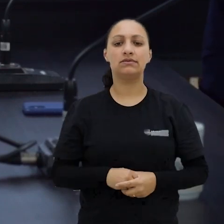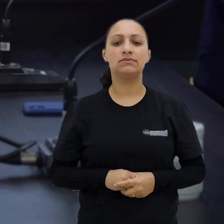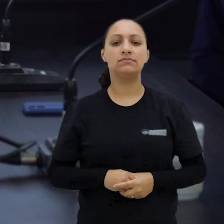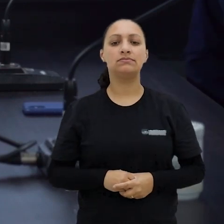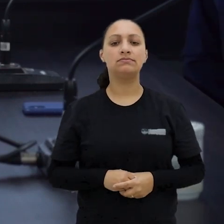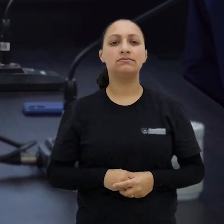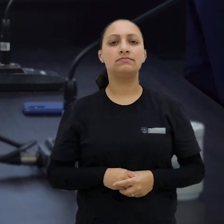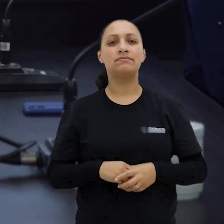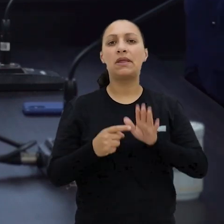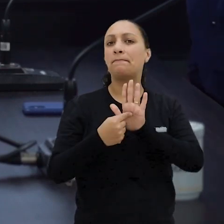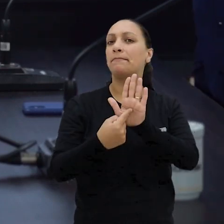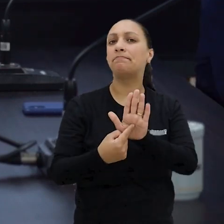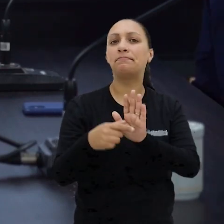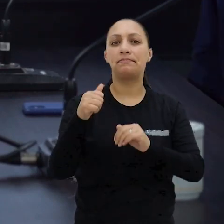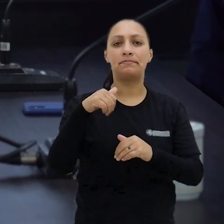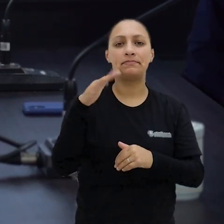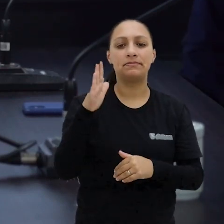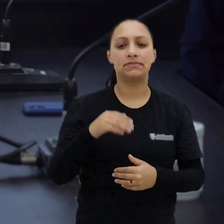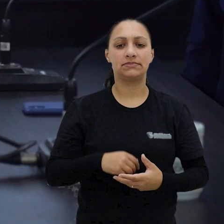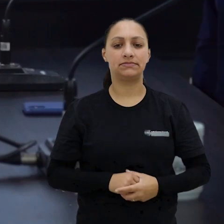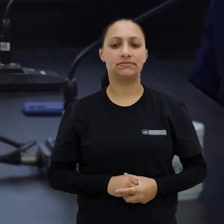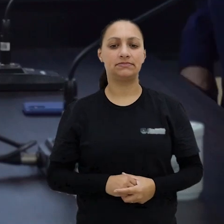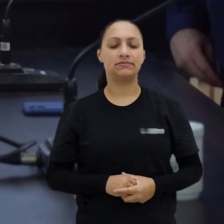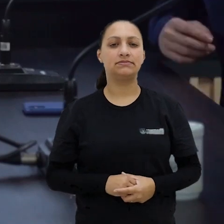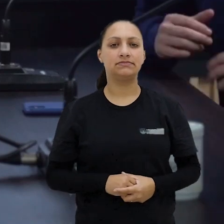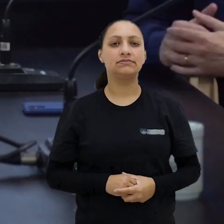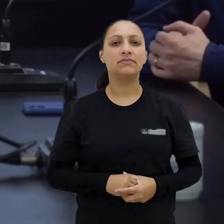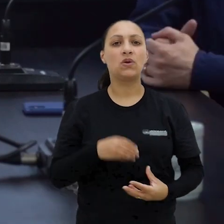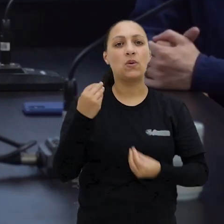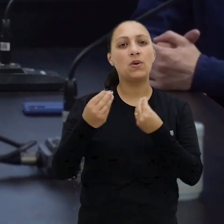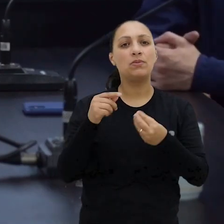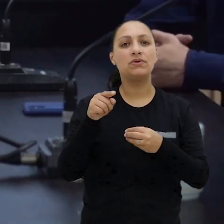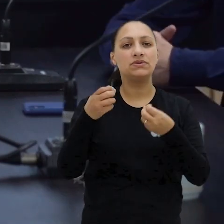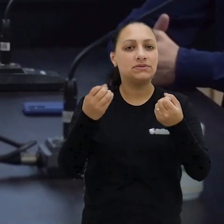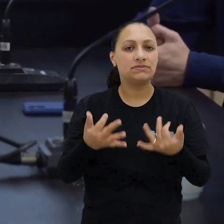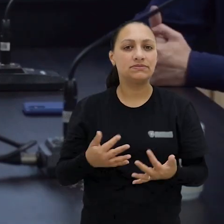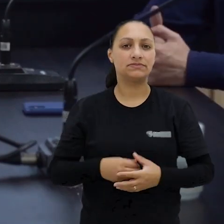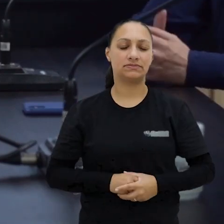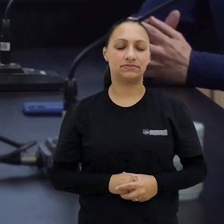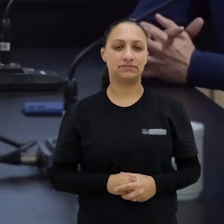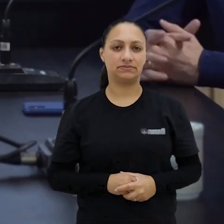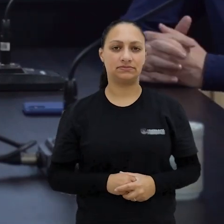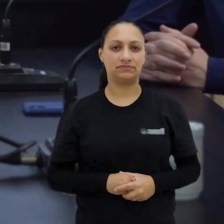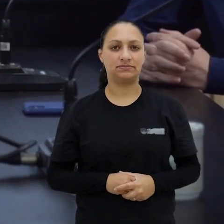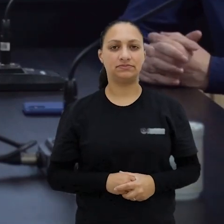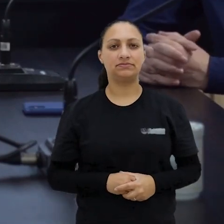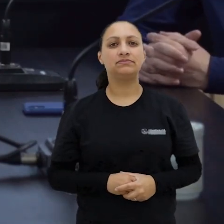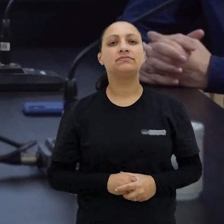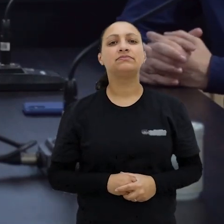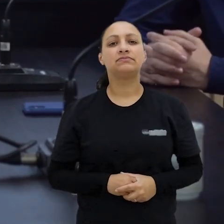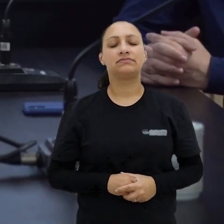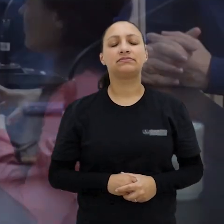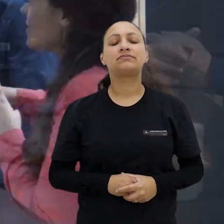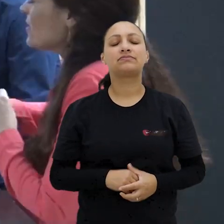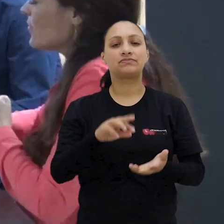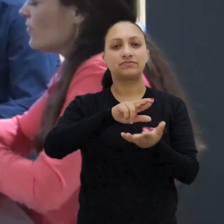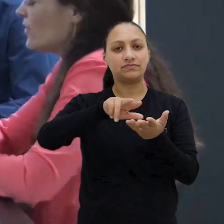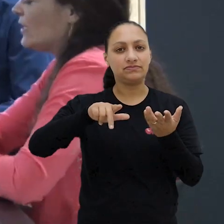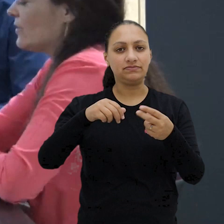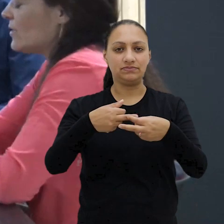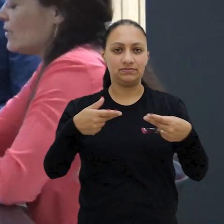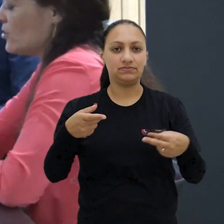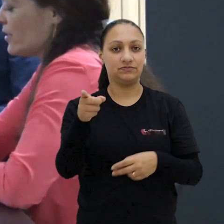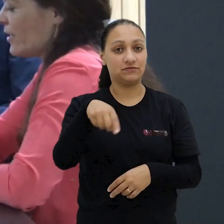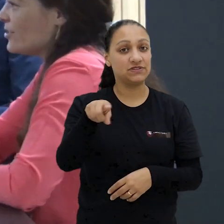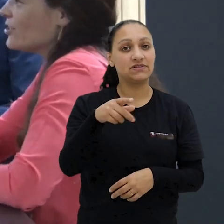coloquem, né, pareçam mais, se você pensa igual é isso, me fala, né, assim. Então, assim, várias coisas que